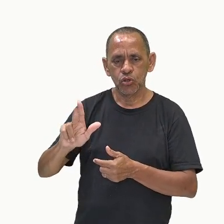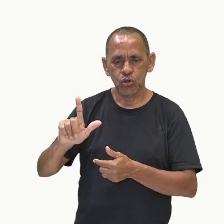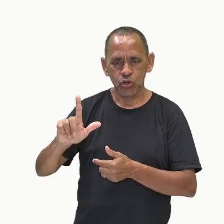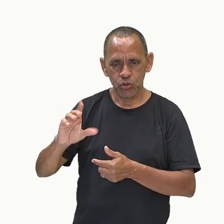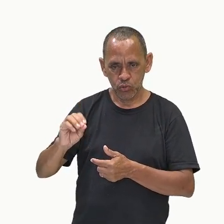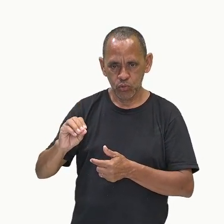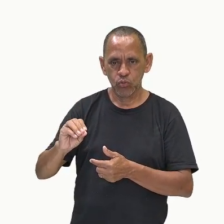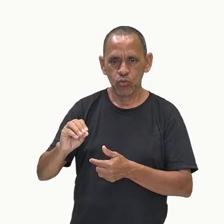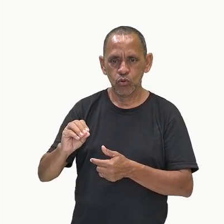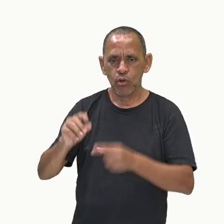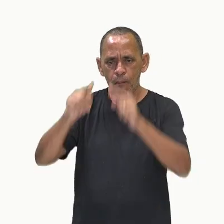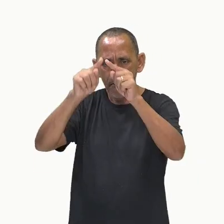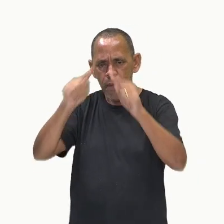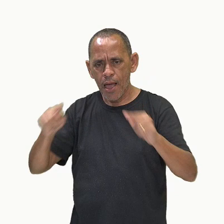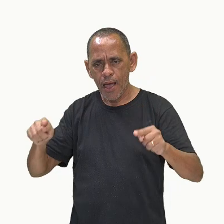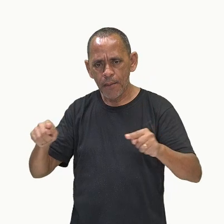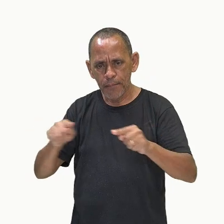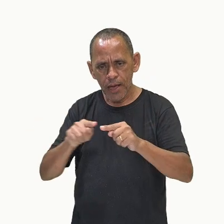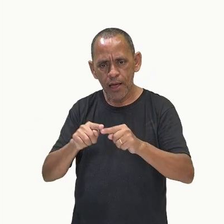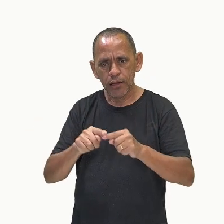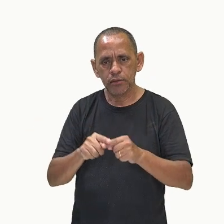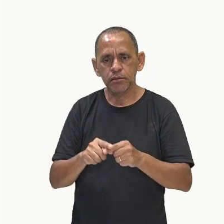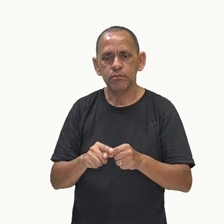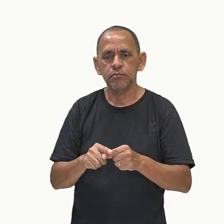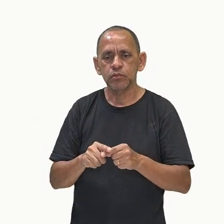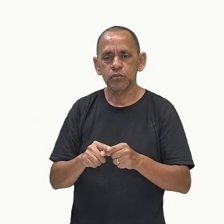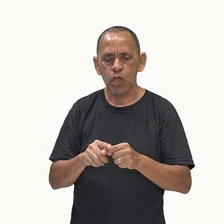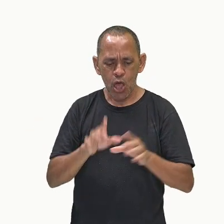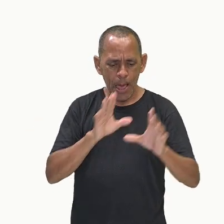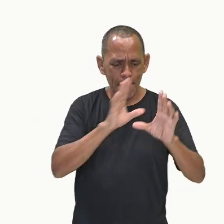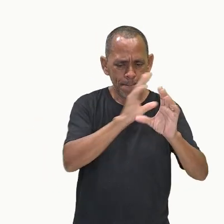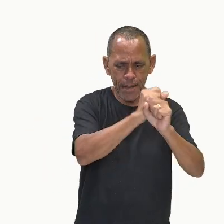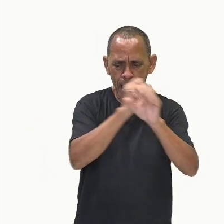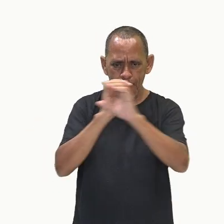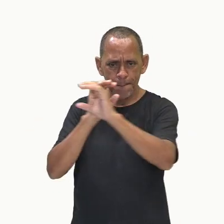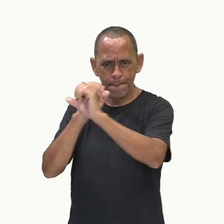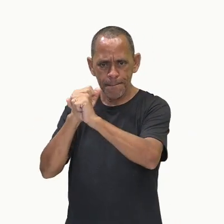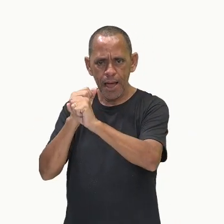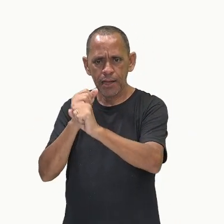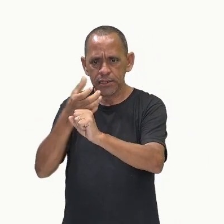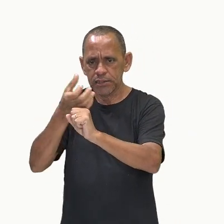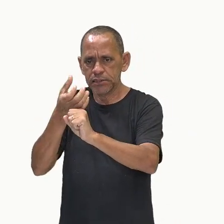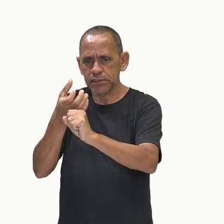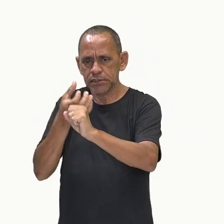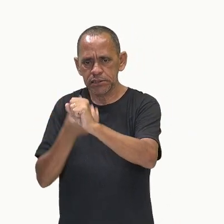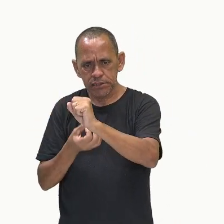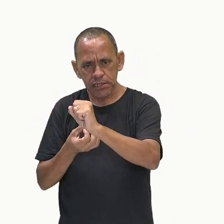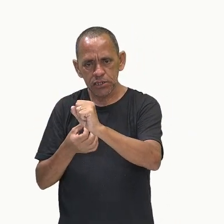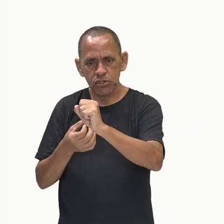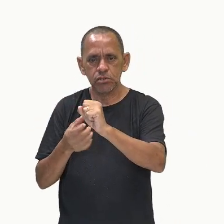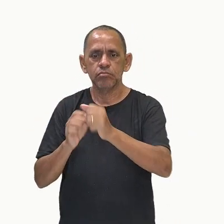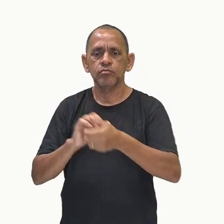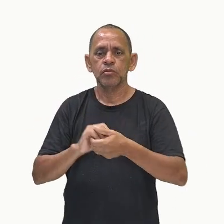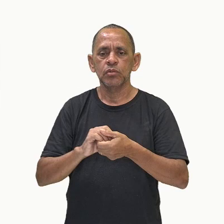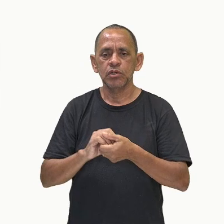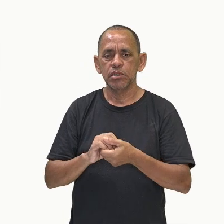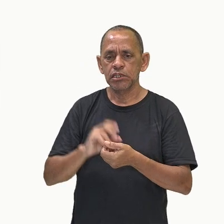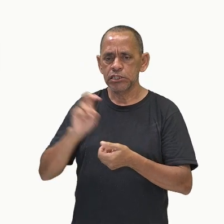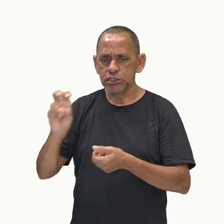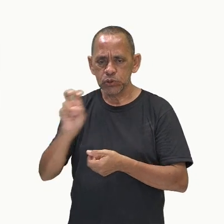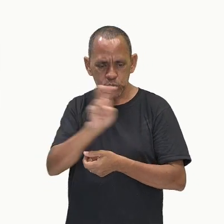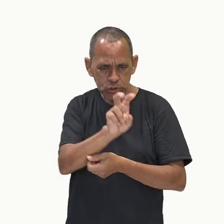Aí a soma deles aqui, vamos supor que aqui é 6, aqui é 5 e aqui é